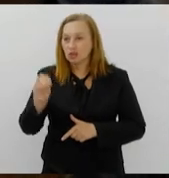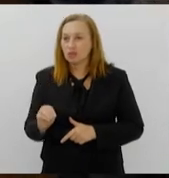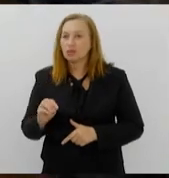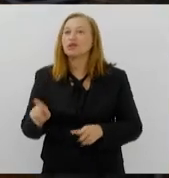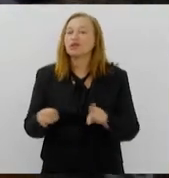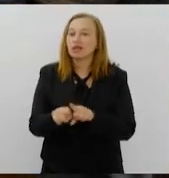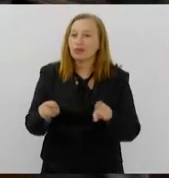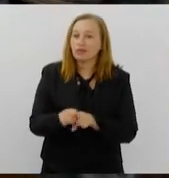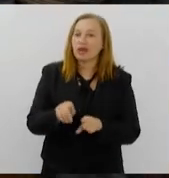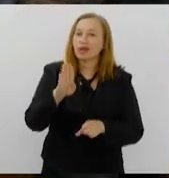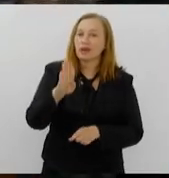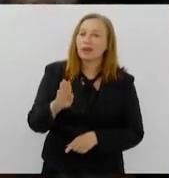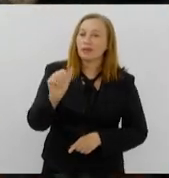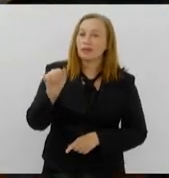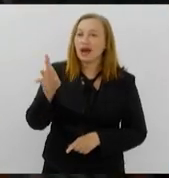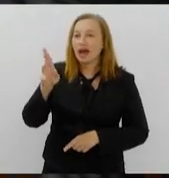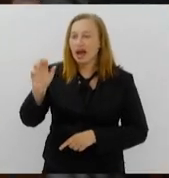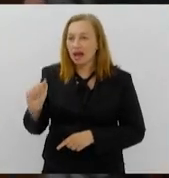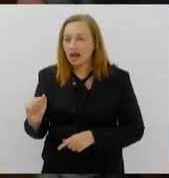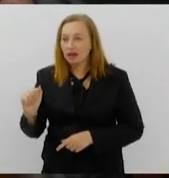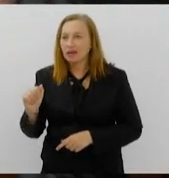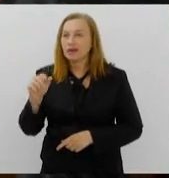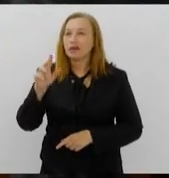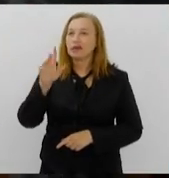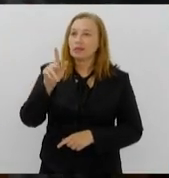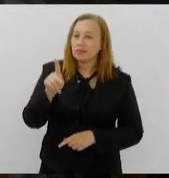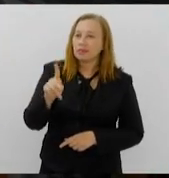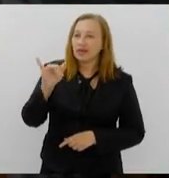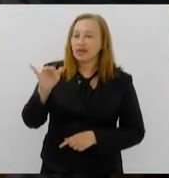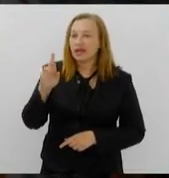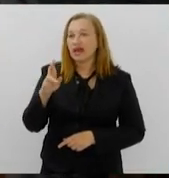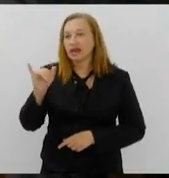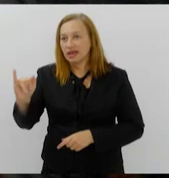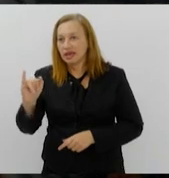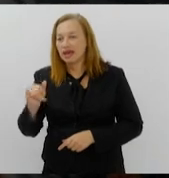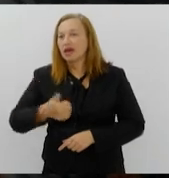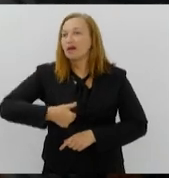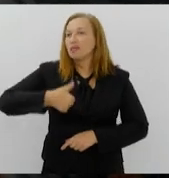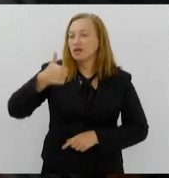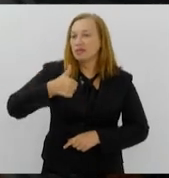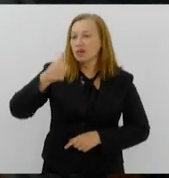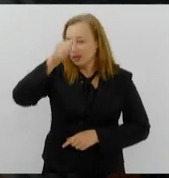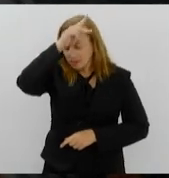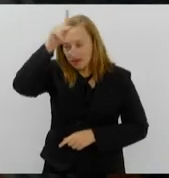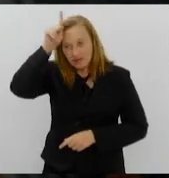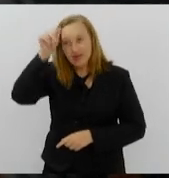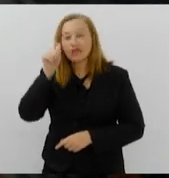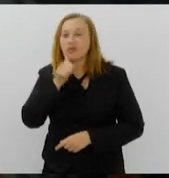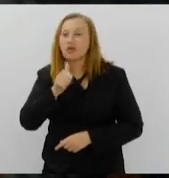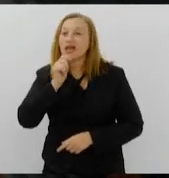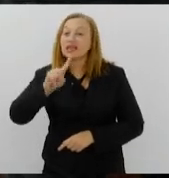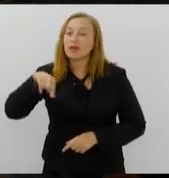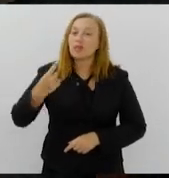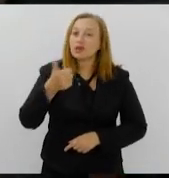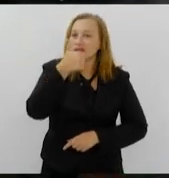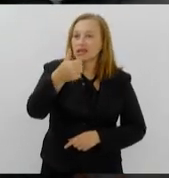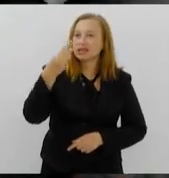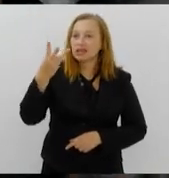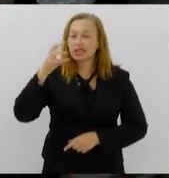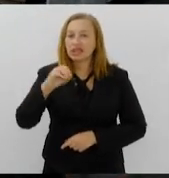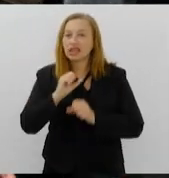do Piraí, conseguimos eleger Kátia Mick, primeira prefeita mulher, depois de 130 anos, em Barra do